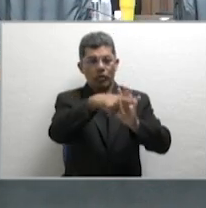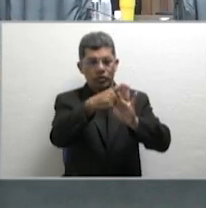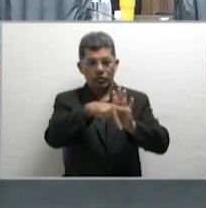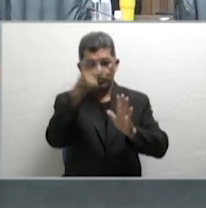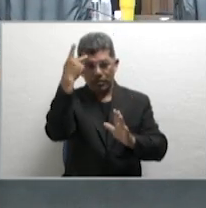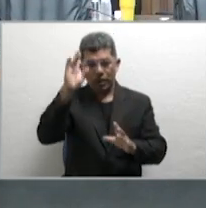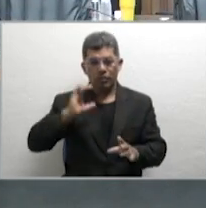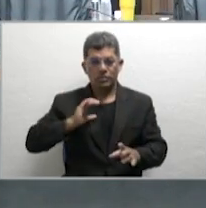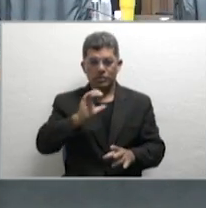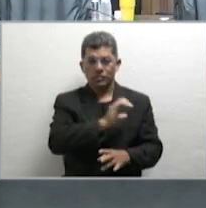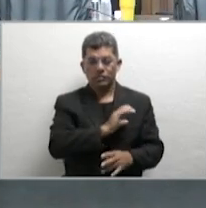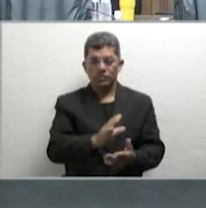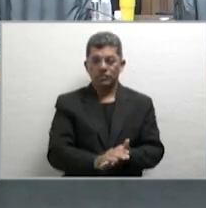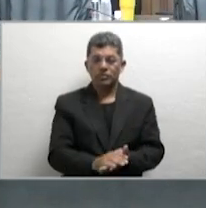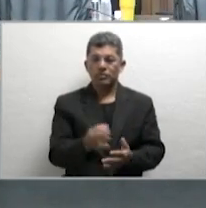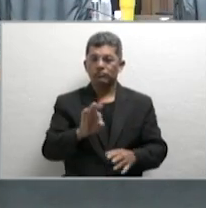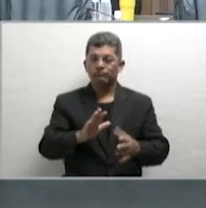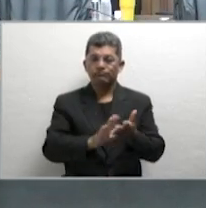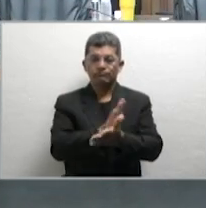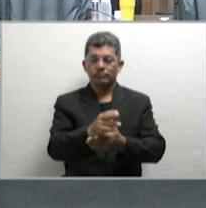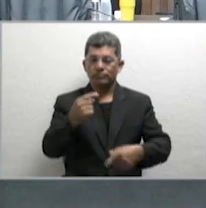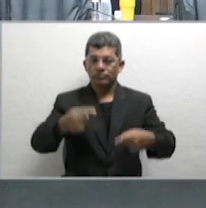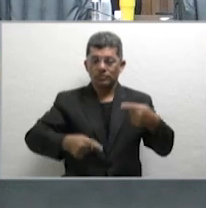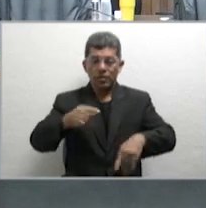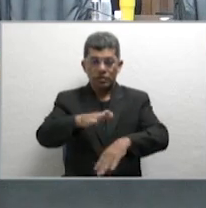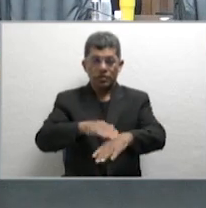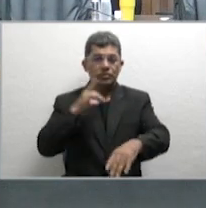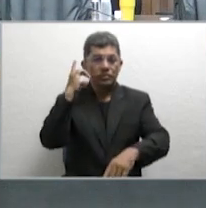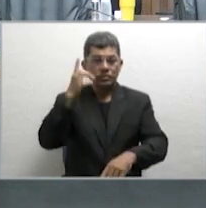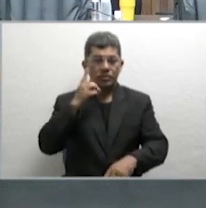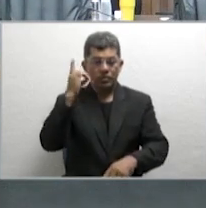comissões técnicas. Nada mais havendo a tratar, convoco os senhores